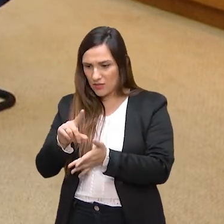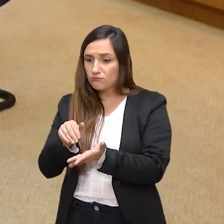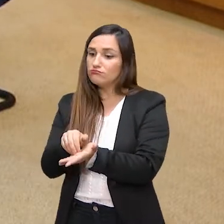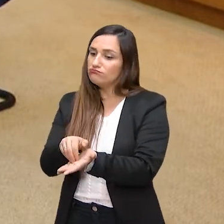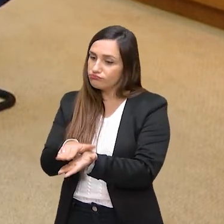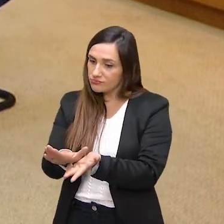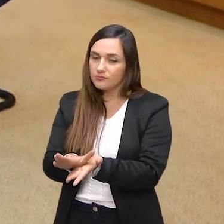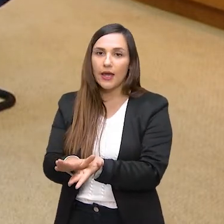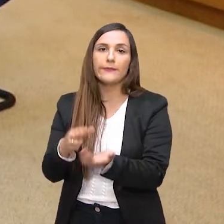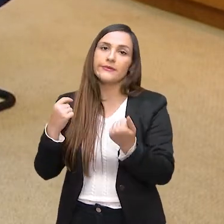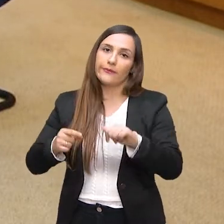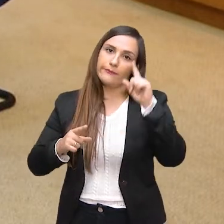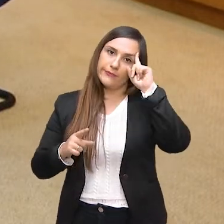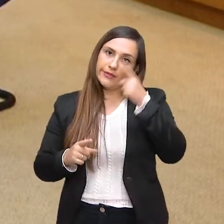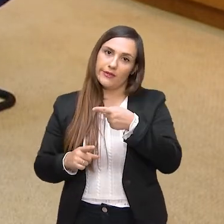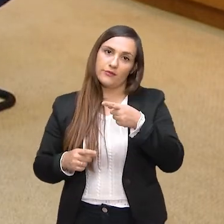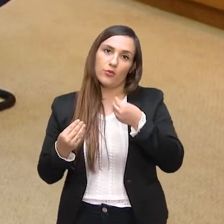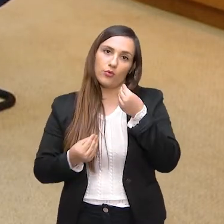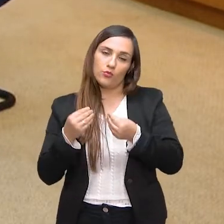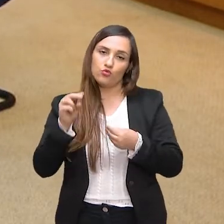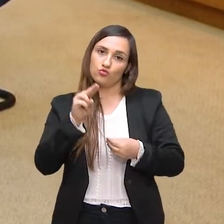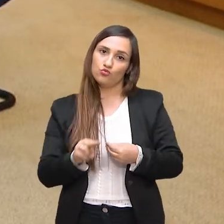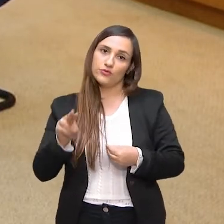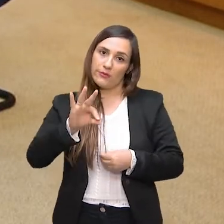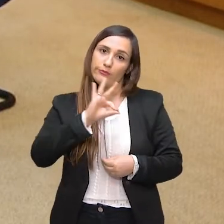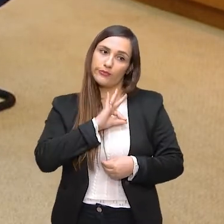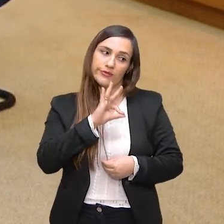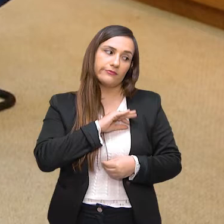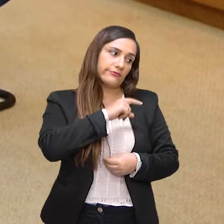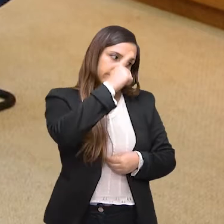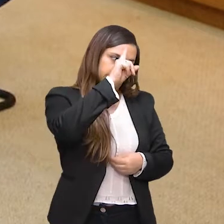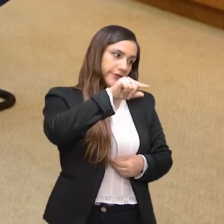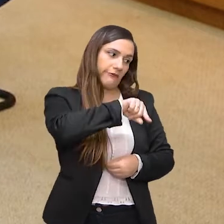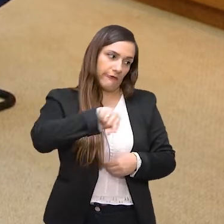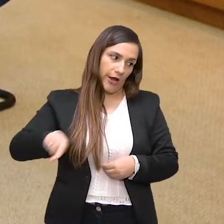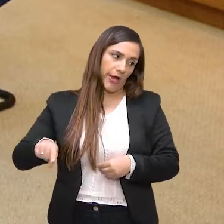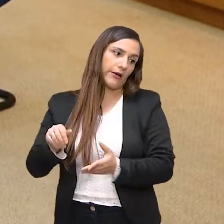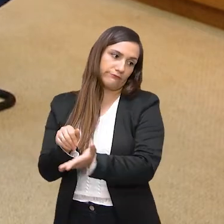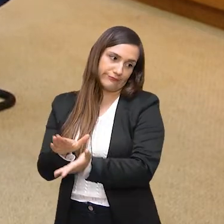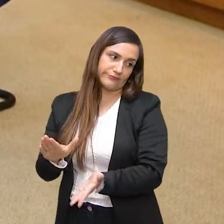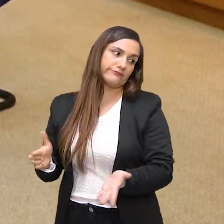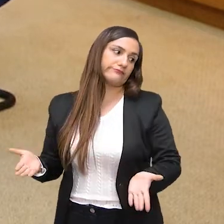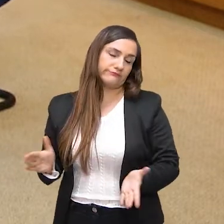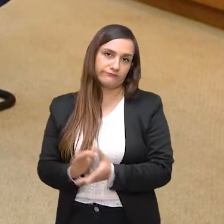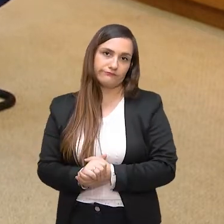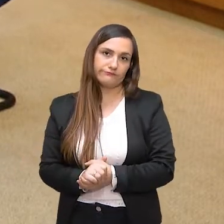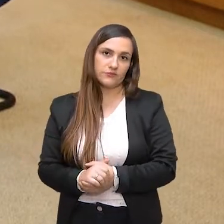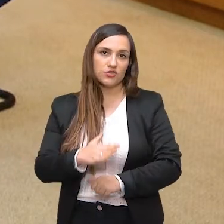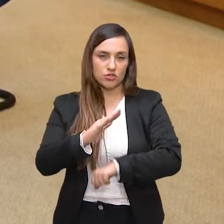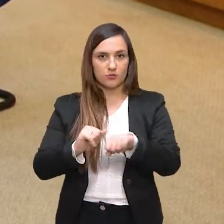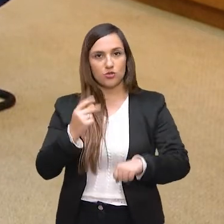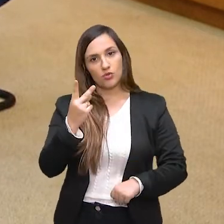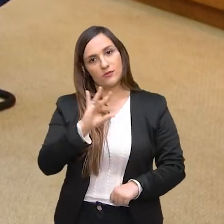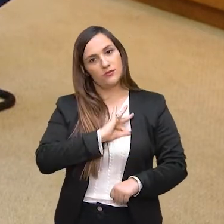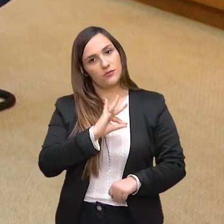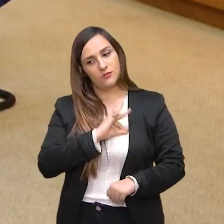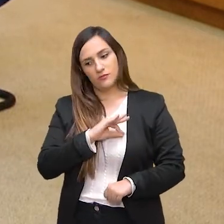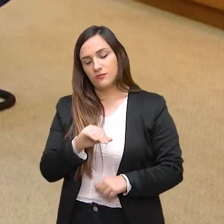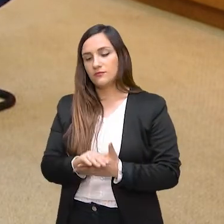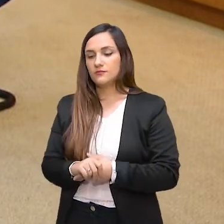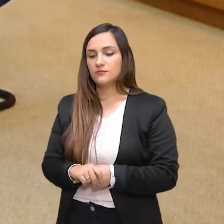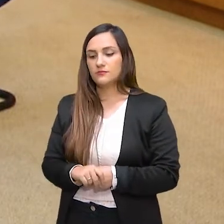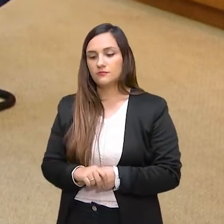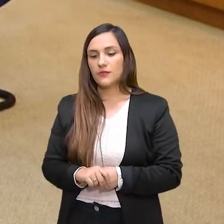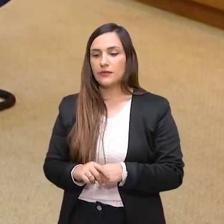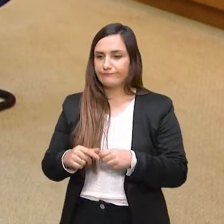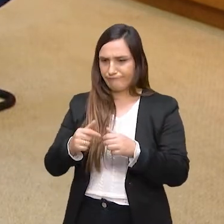sai, o juiz vai ter que tirá-lo de lá. E aí o juiz vai usar até a força policial. Vai lá com dois policiais, sei lá o